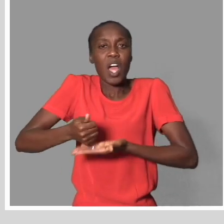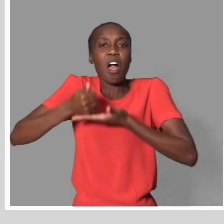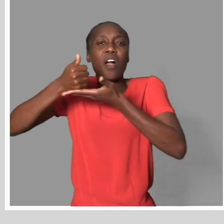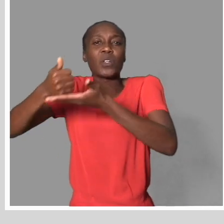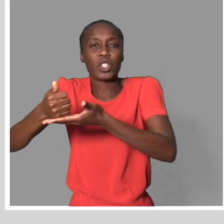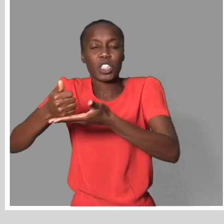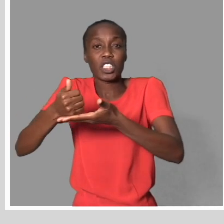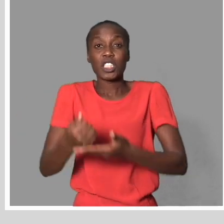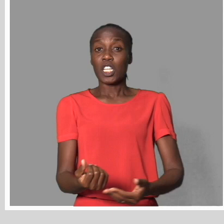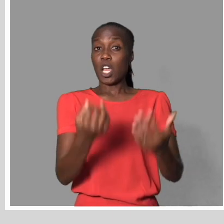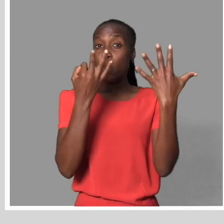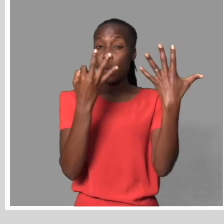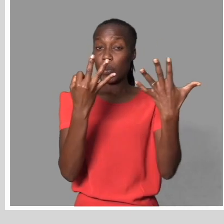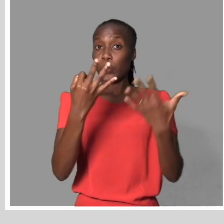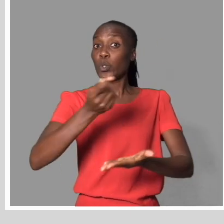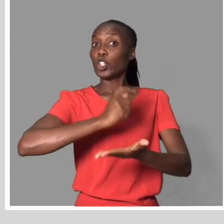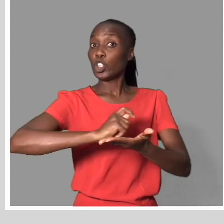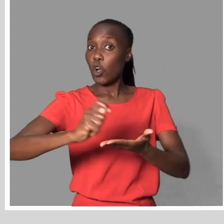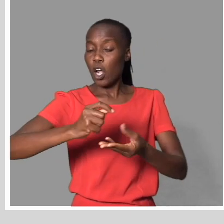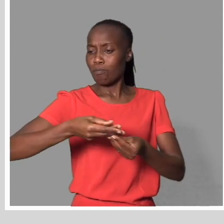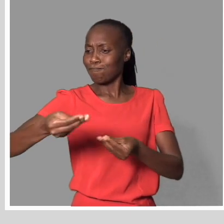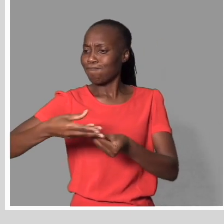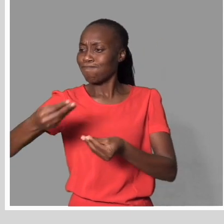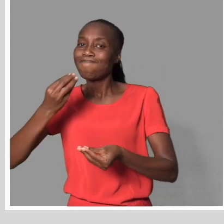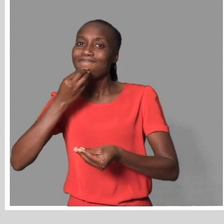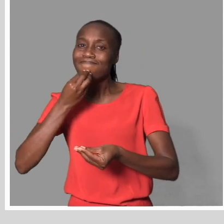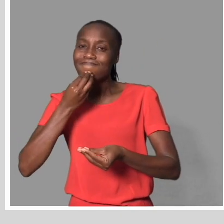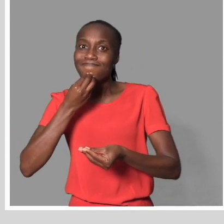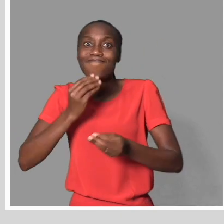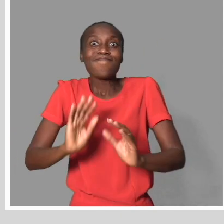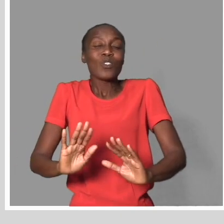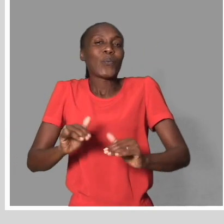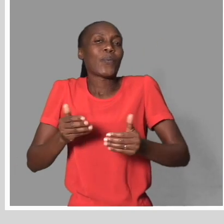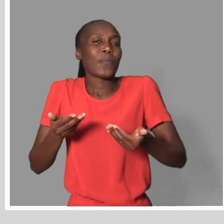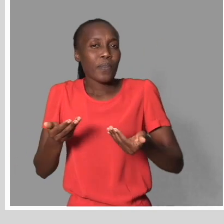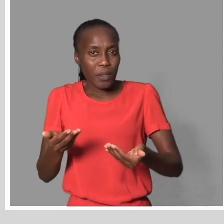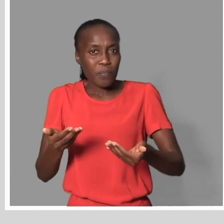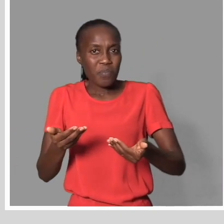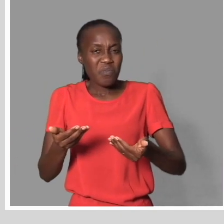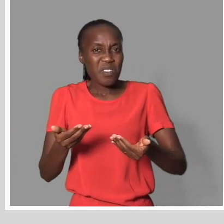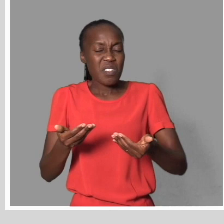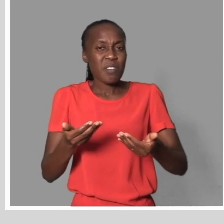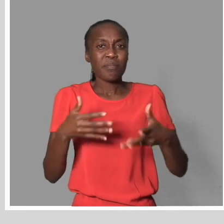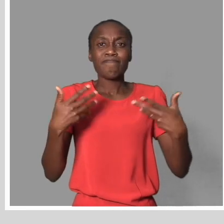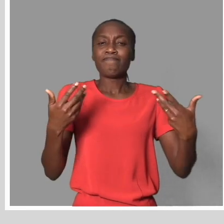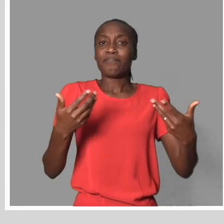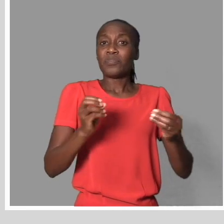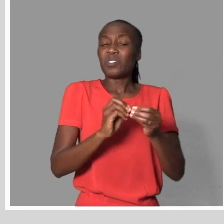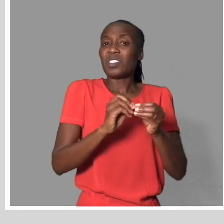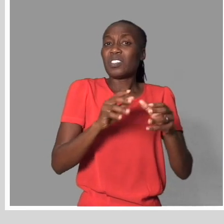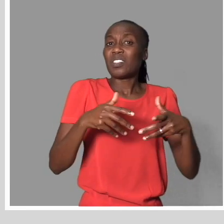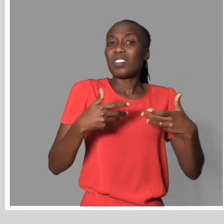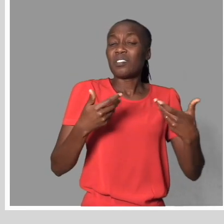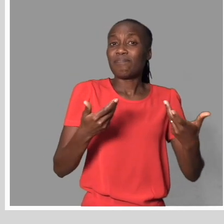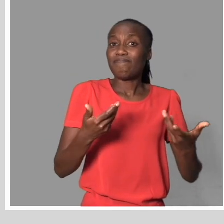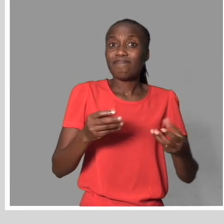lanche a oito escolas. Que é uma refeição a dias de